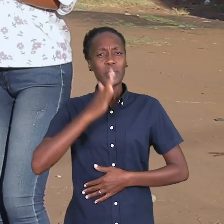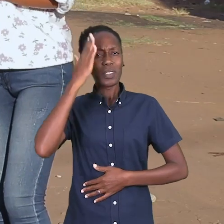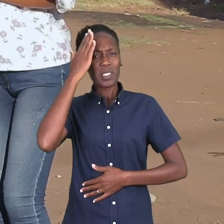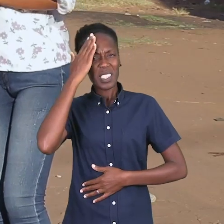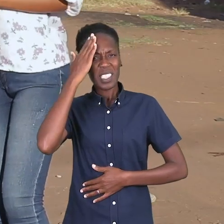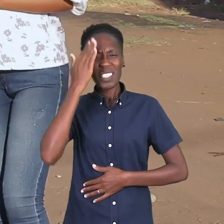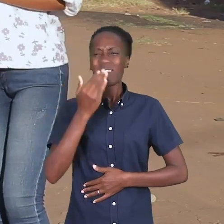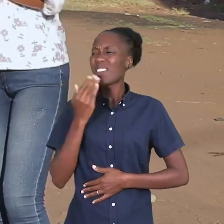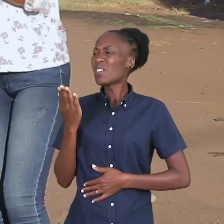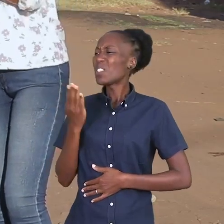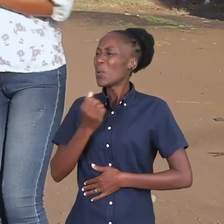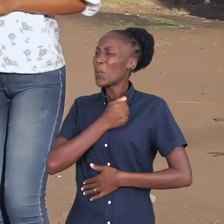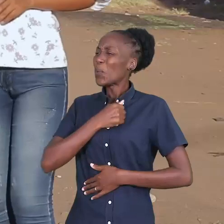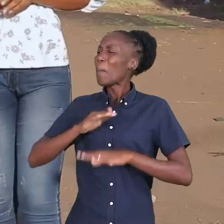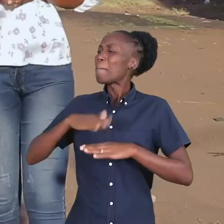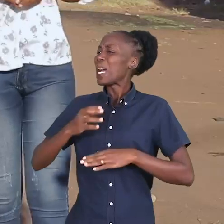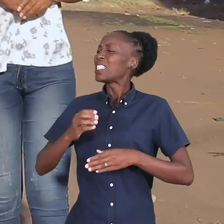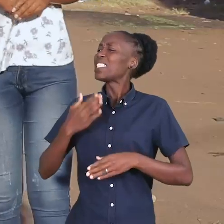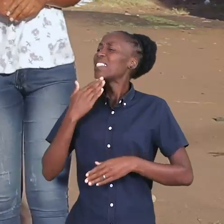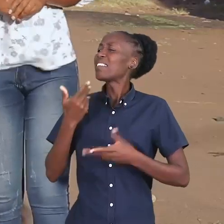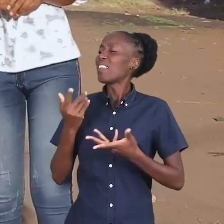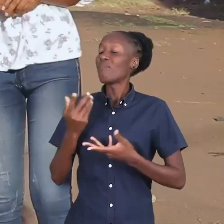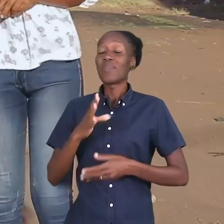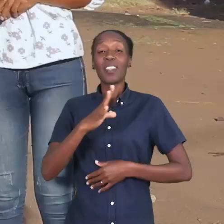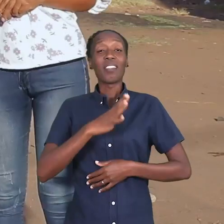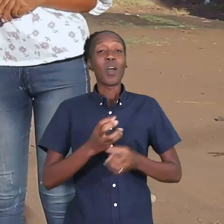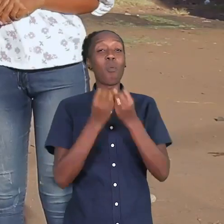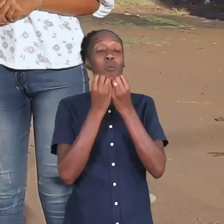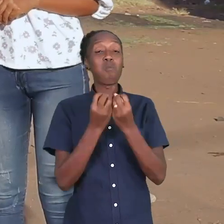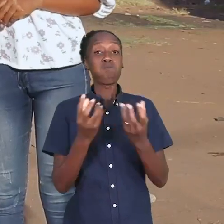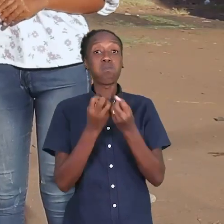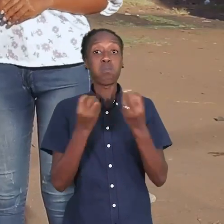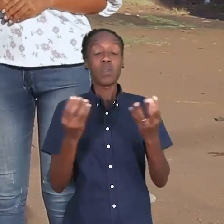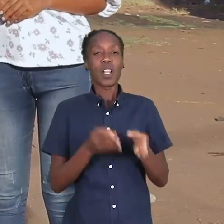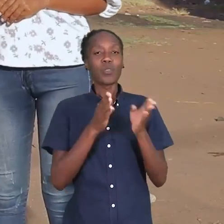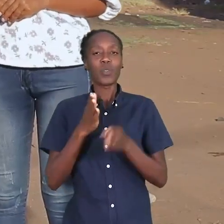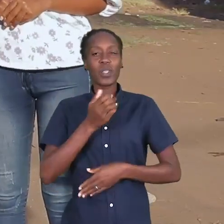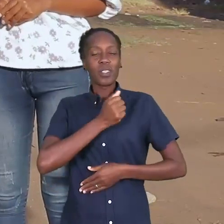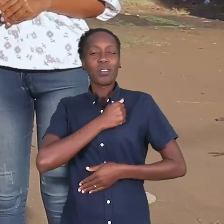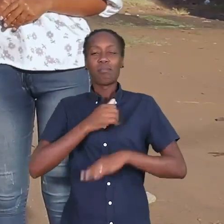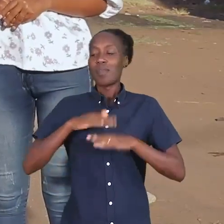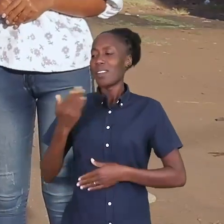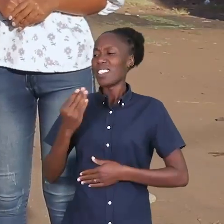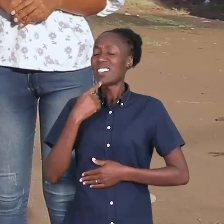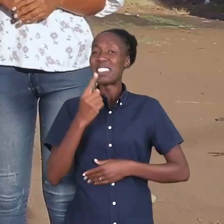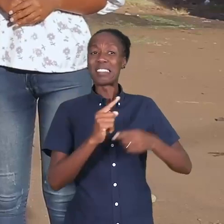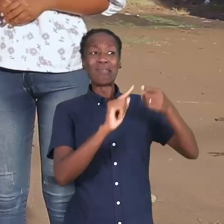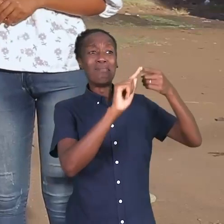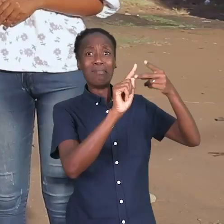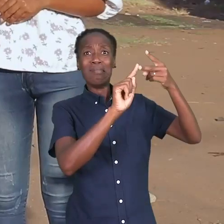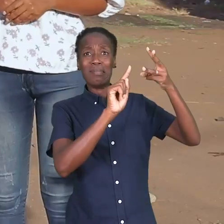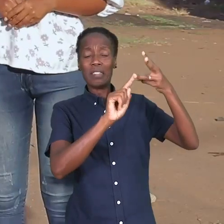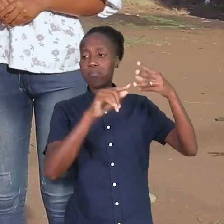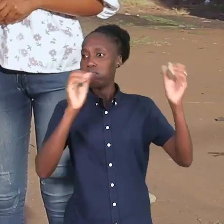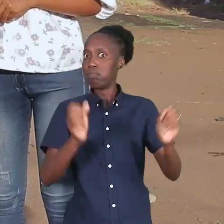Cornélio, só por curiosidade, quem é a tua inspiração? Eu tenho muitas inspirações e se for para dizer todas